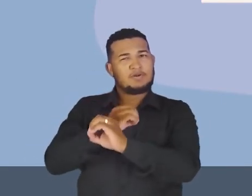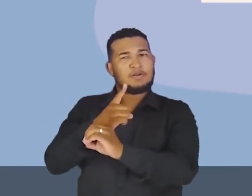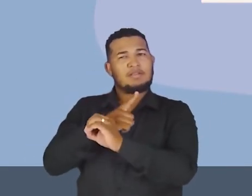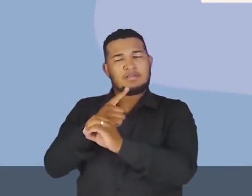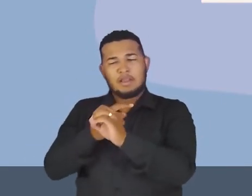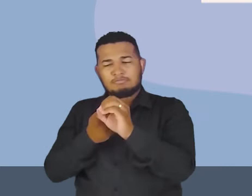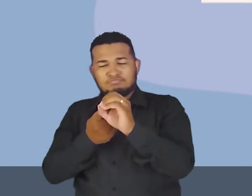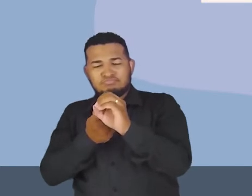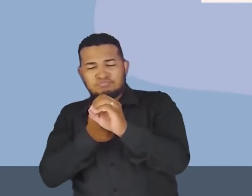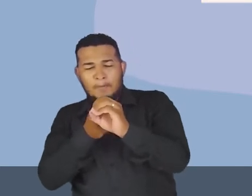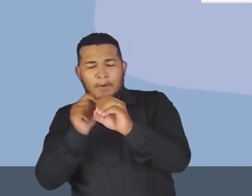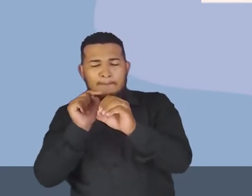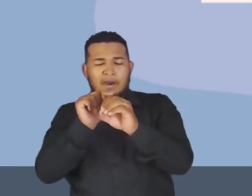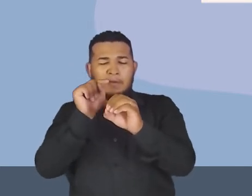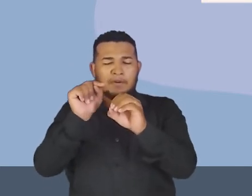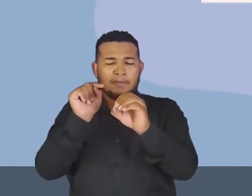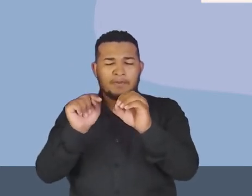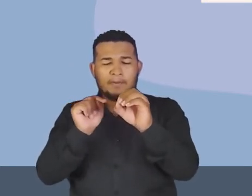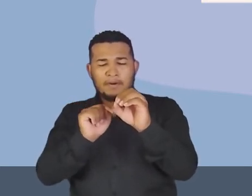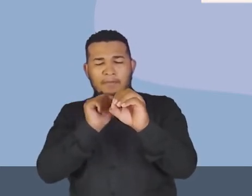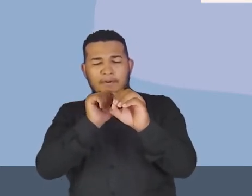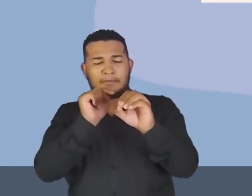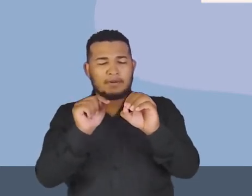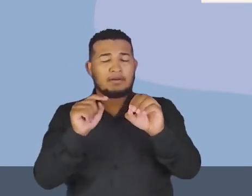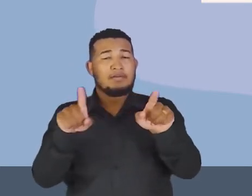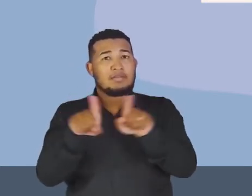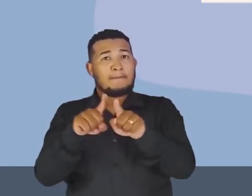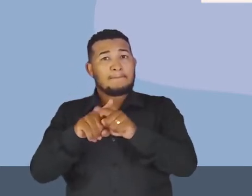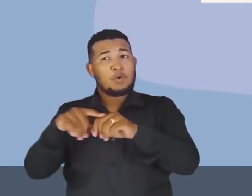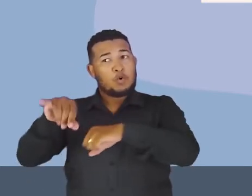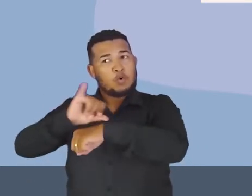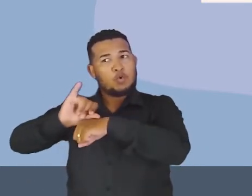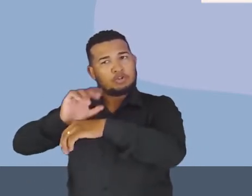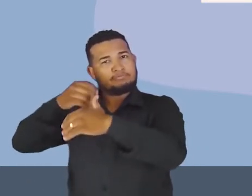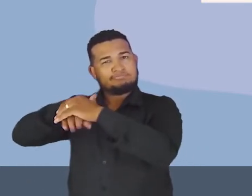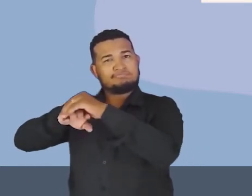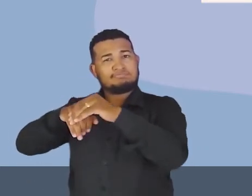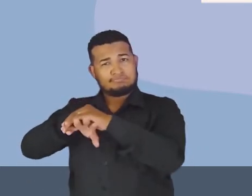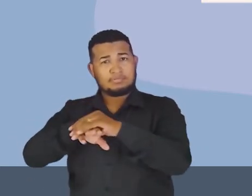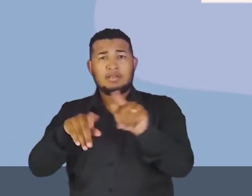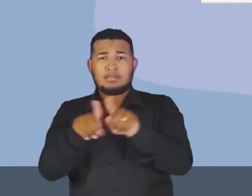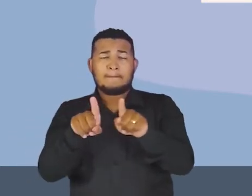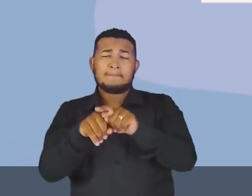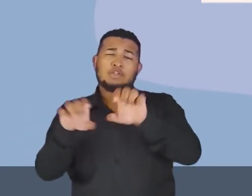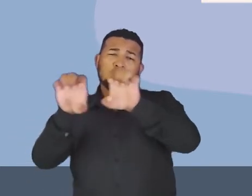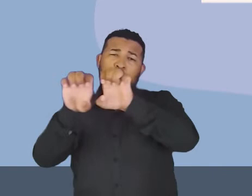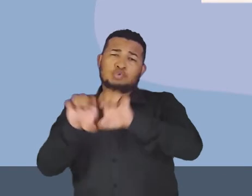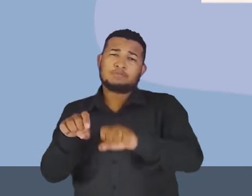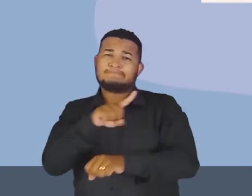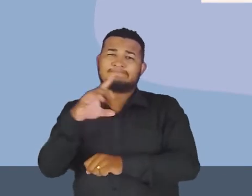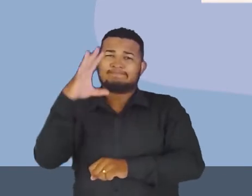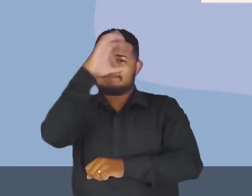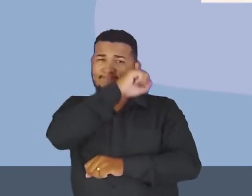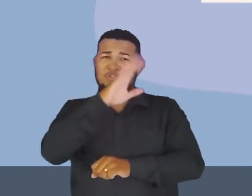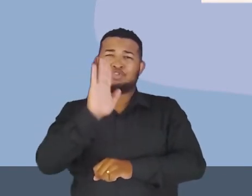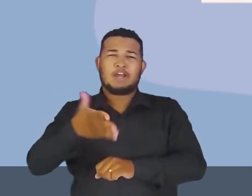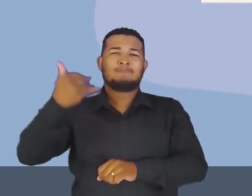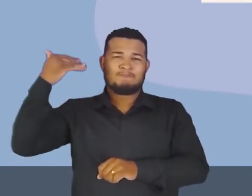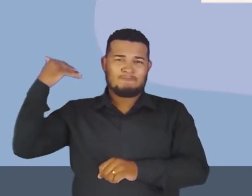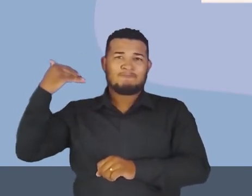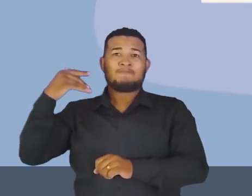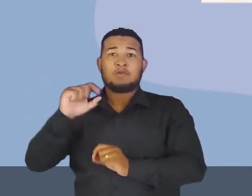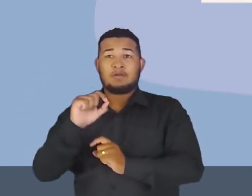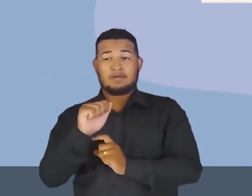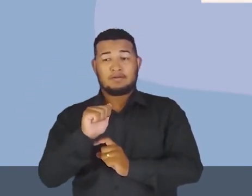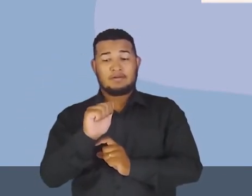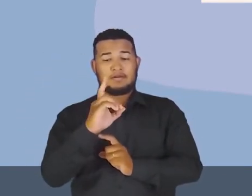contém poucas mitocôndrias, contém aí reserva de gordura, né? Além das outras estruturas celulares que você já aprendeu em sala de aula.